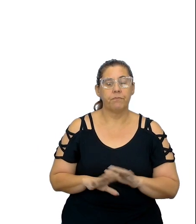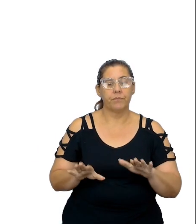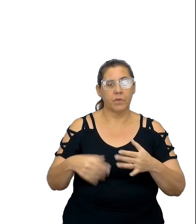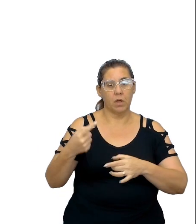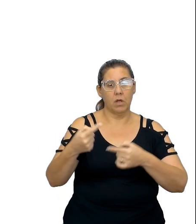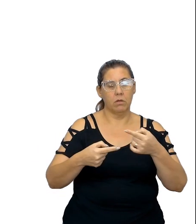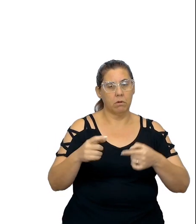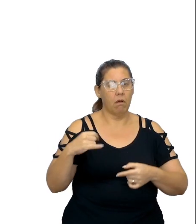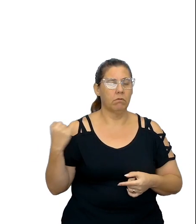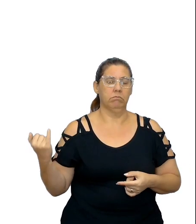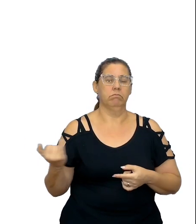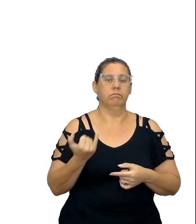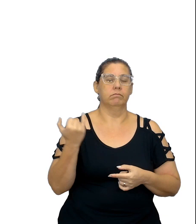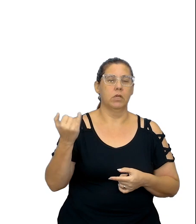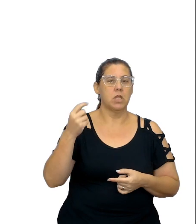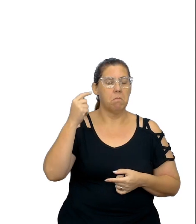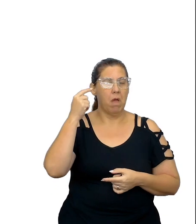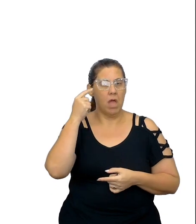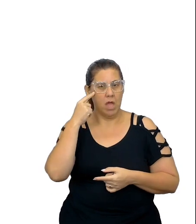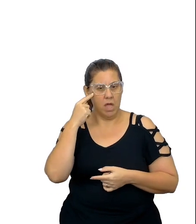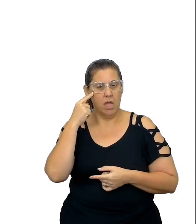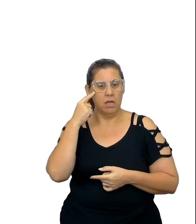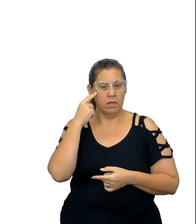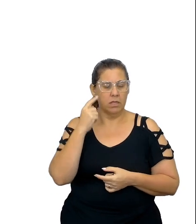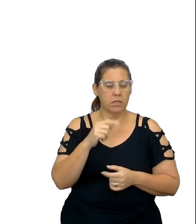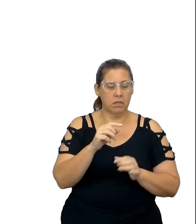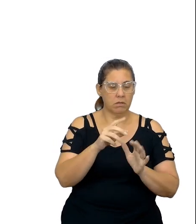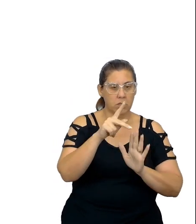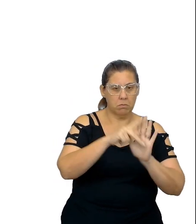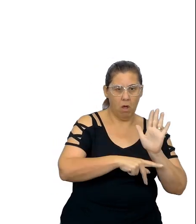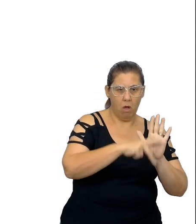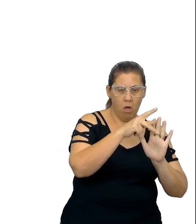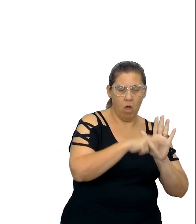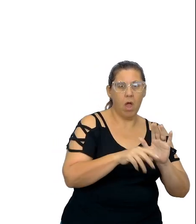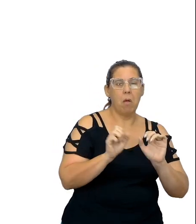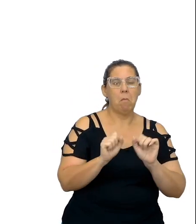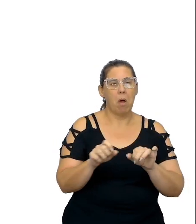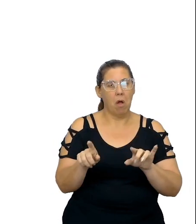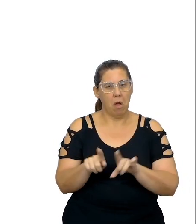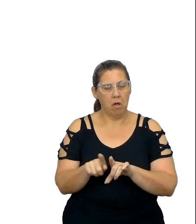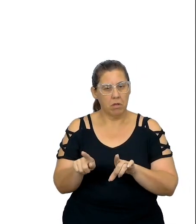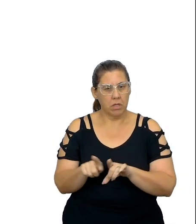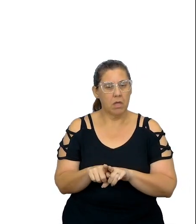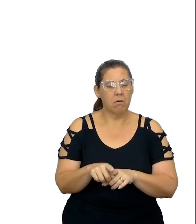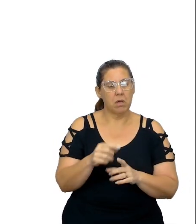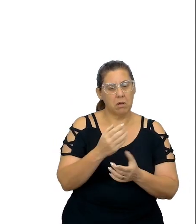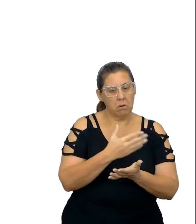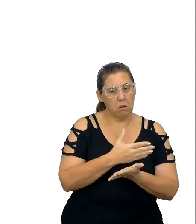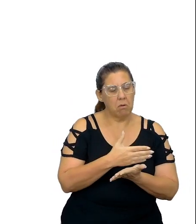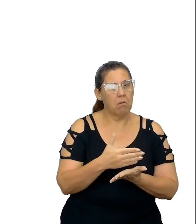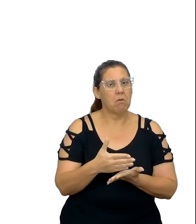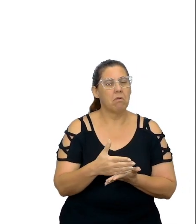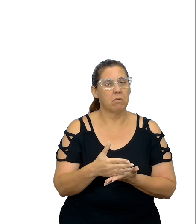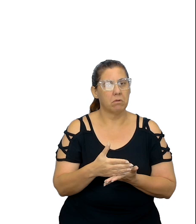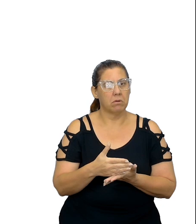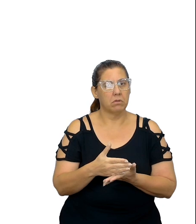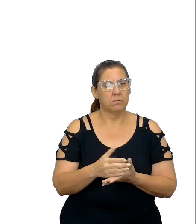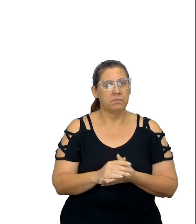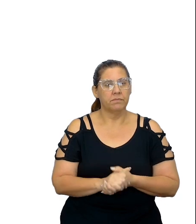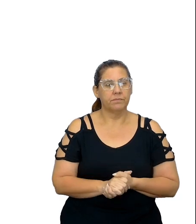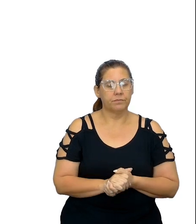é importante, pensando nesses projetos, que podem também daí partir para que